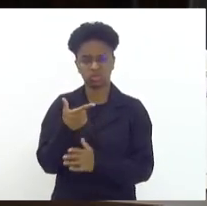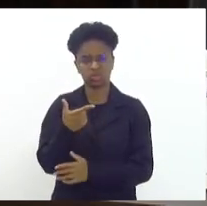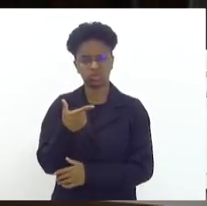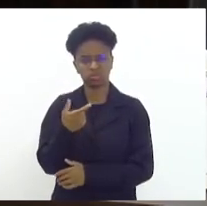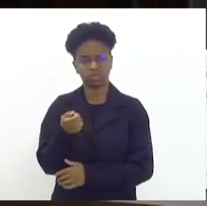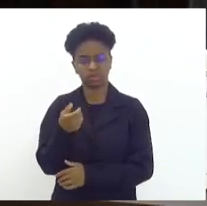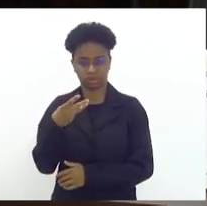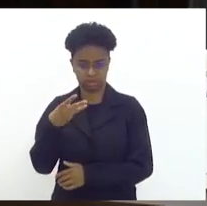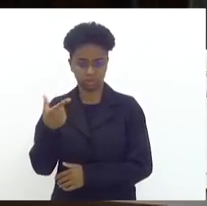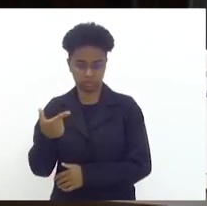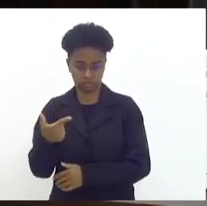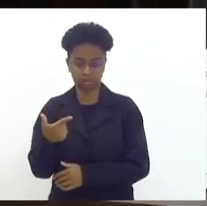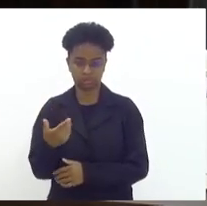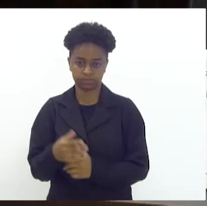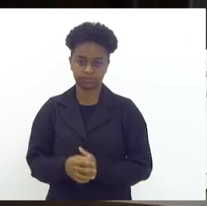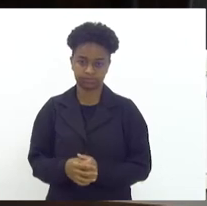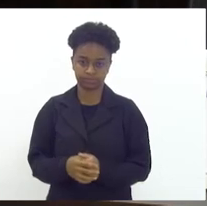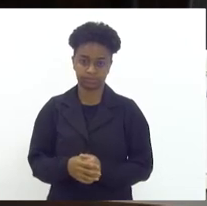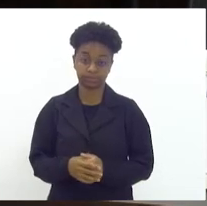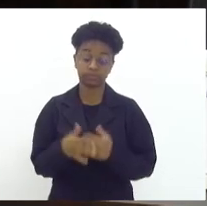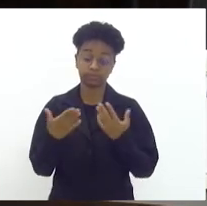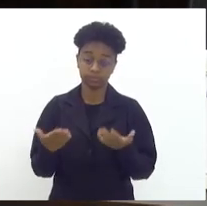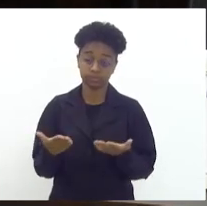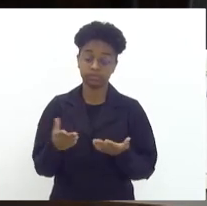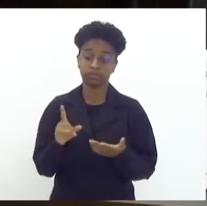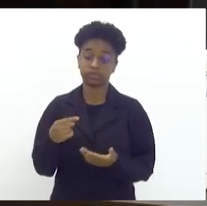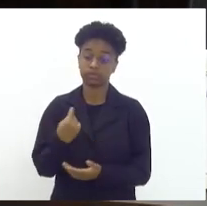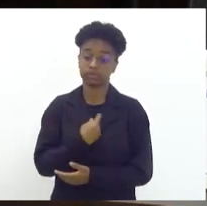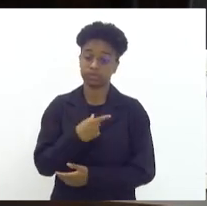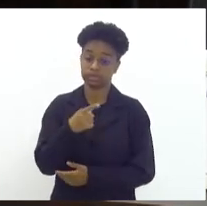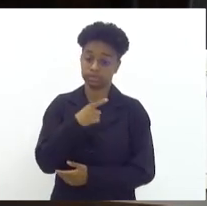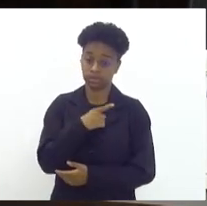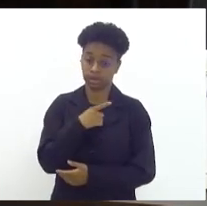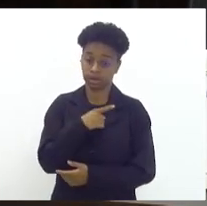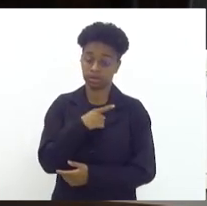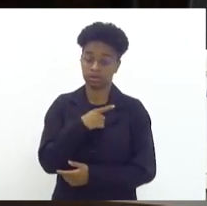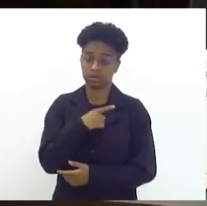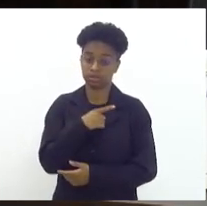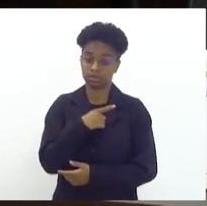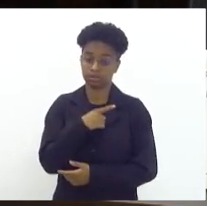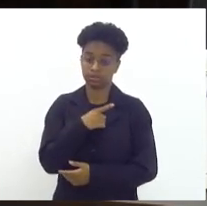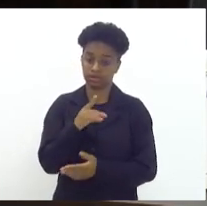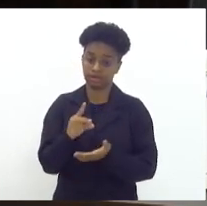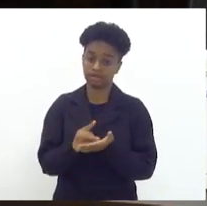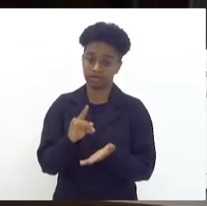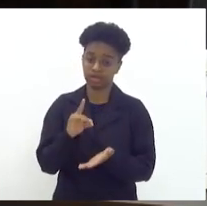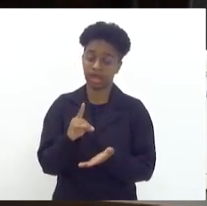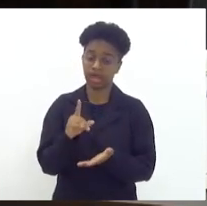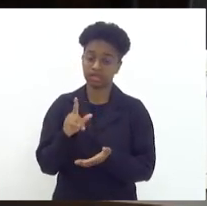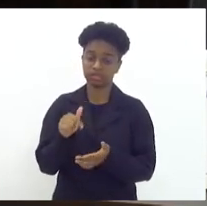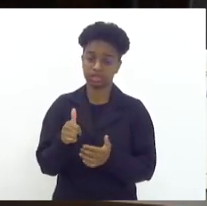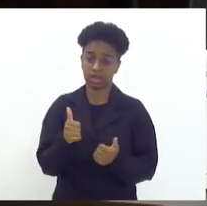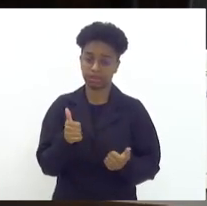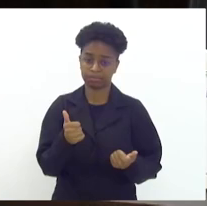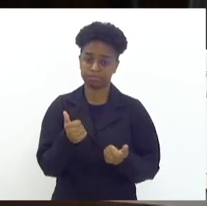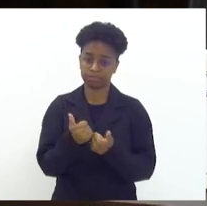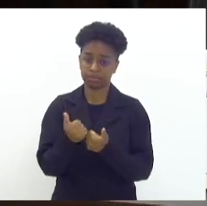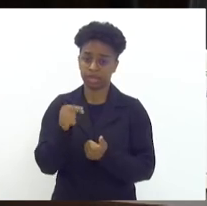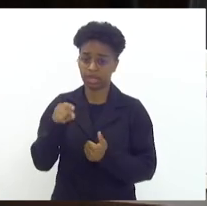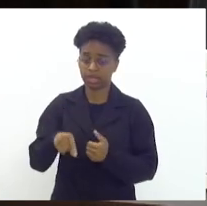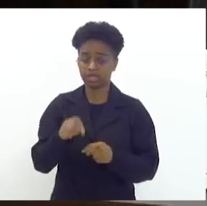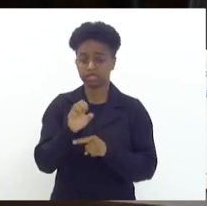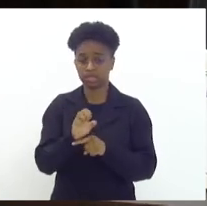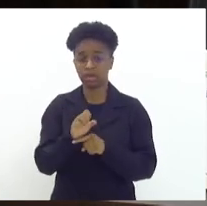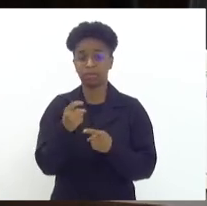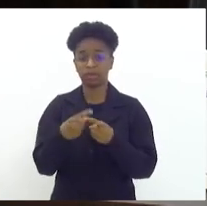e 32 Então o que a gente tem efetivamente é um benefício ao estado Exatamente porque ele